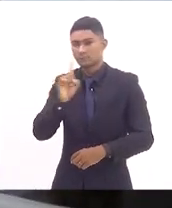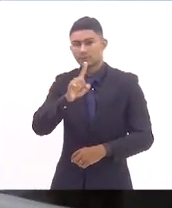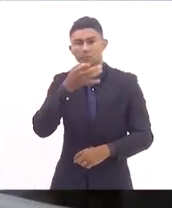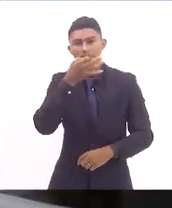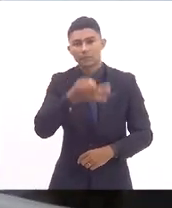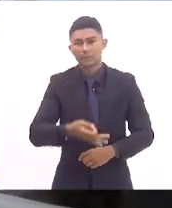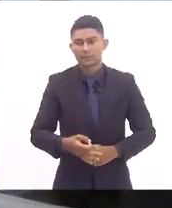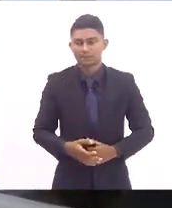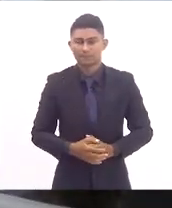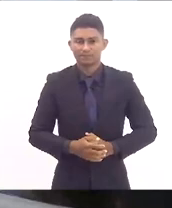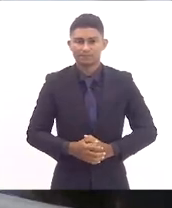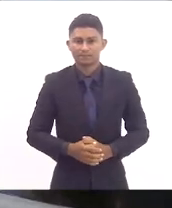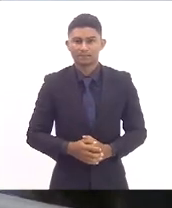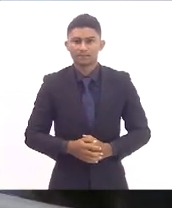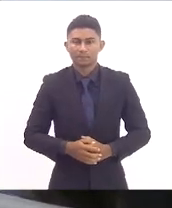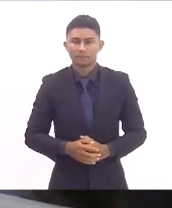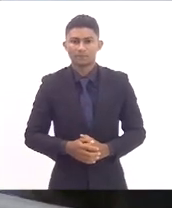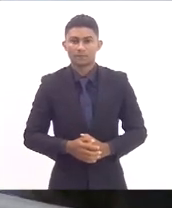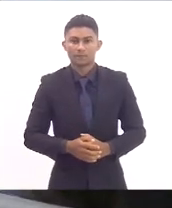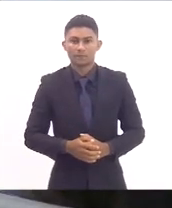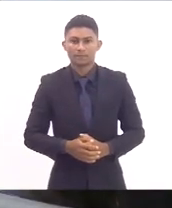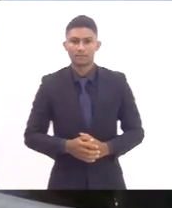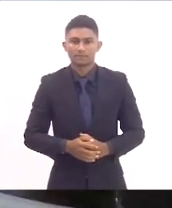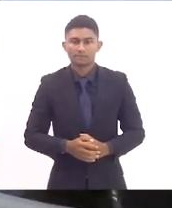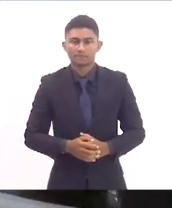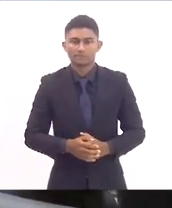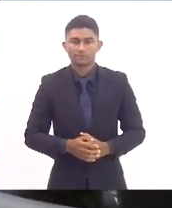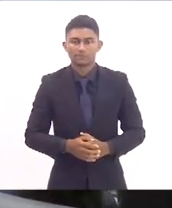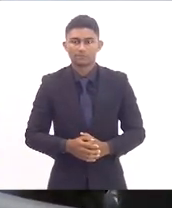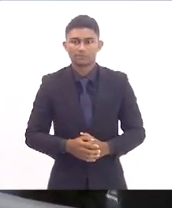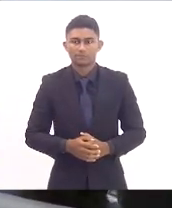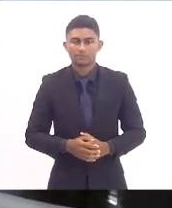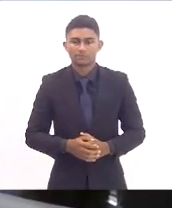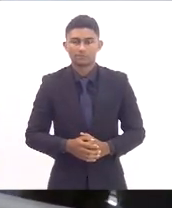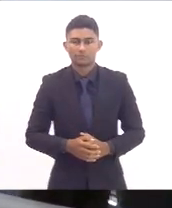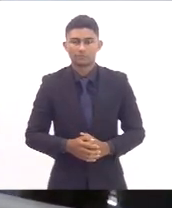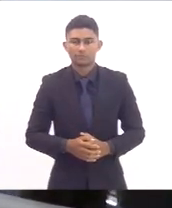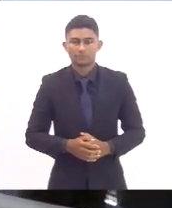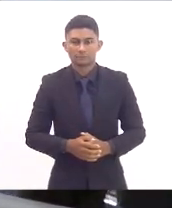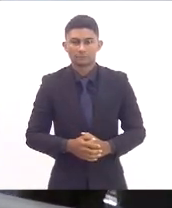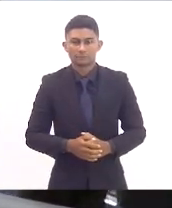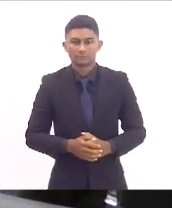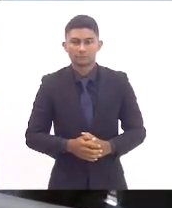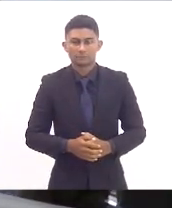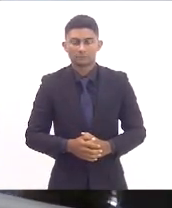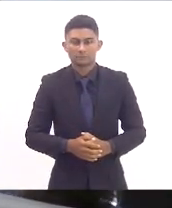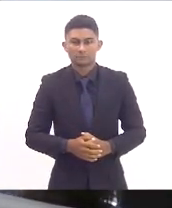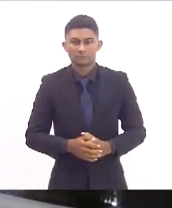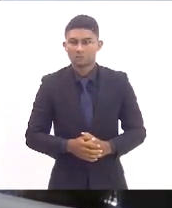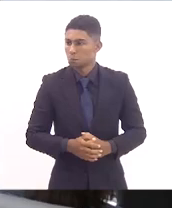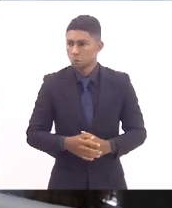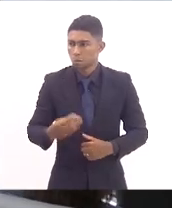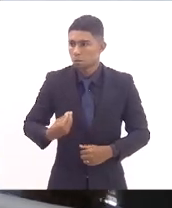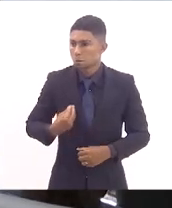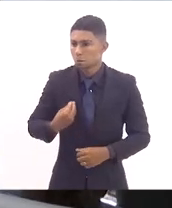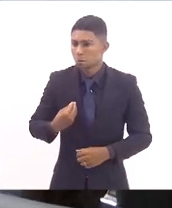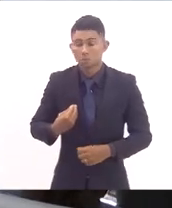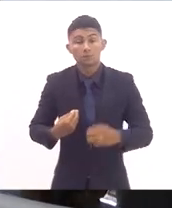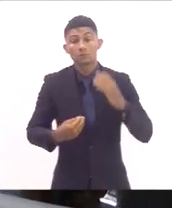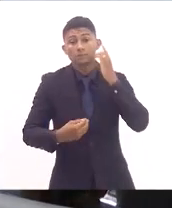E aí o resultado Carlos Macedo deputada